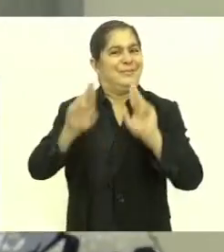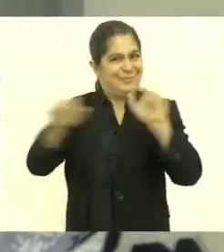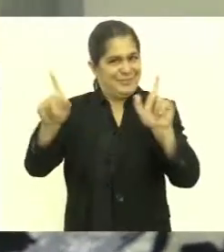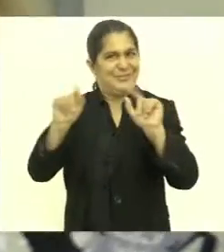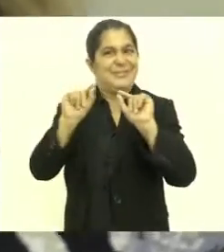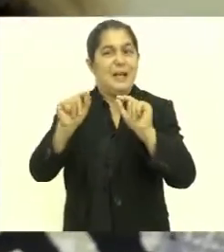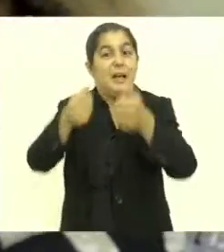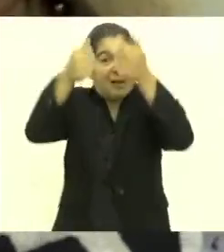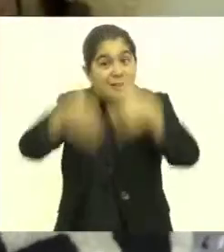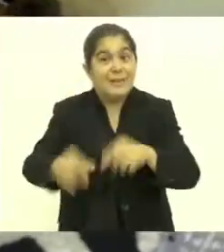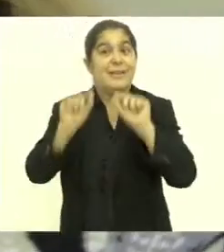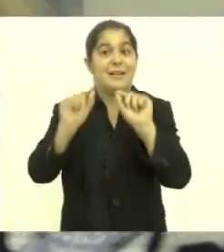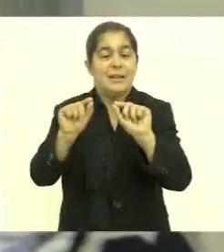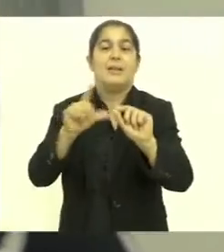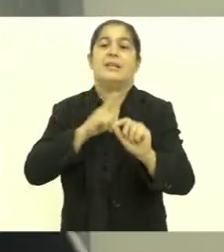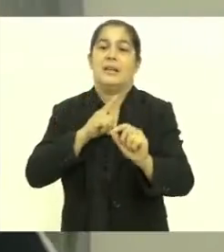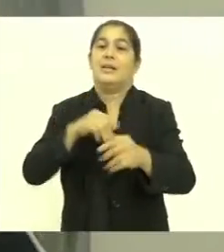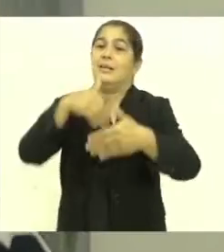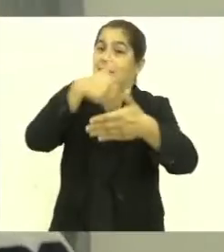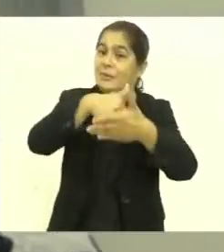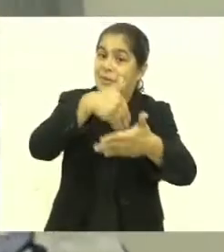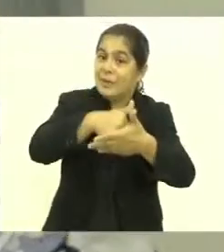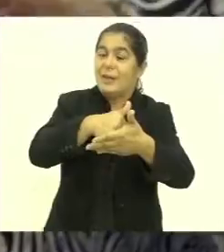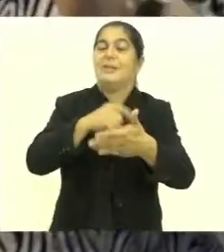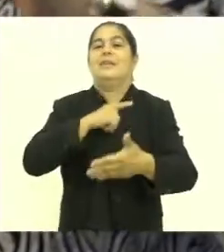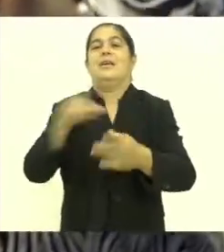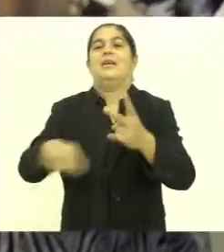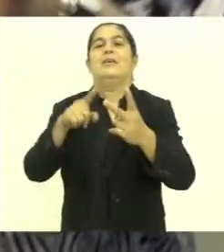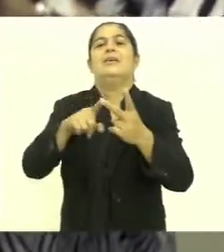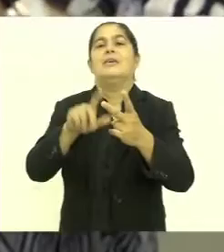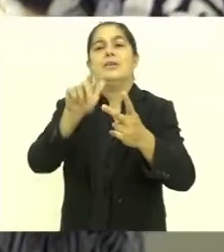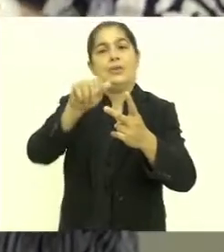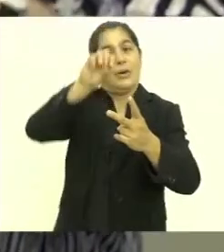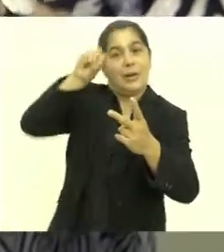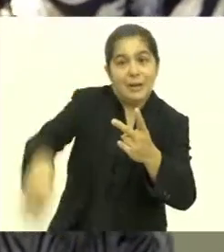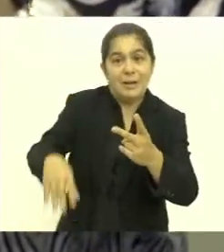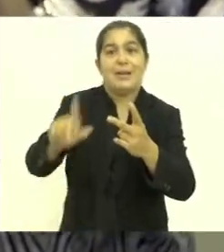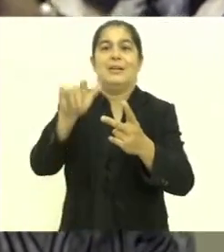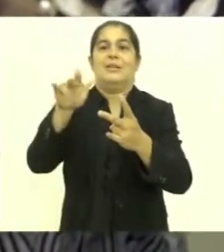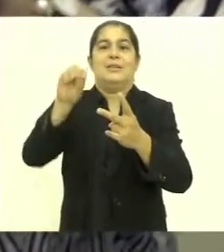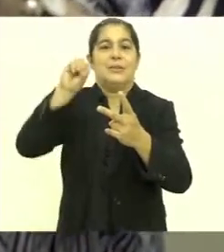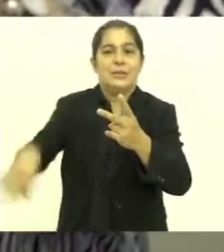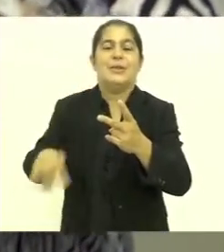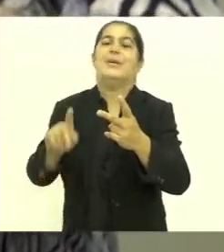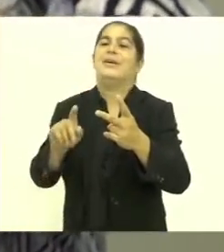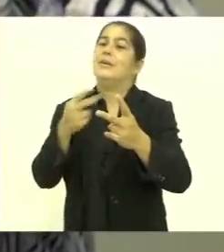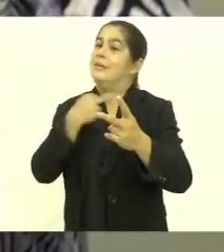esporte. E aí quando eu explico para eles, olha, existe jogar de futebol,